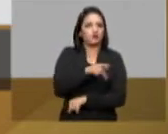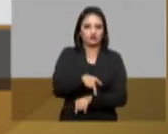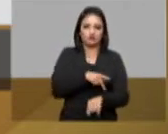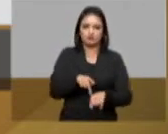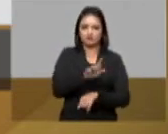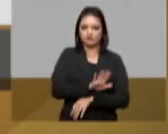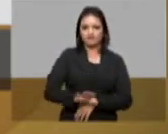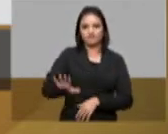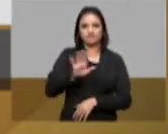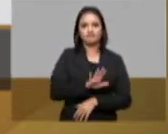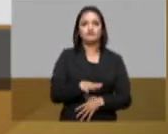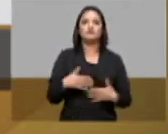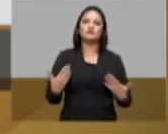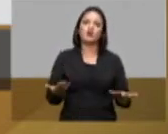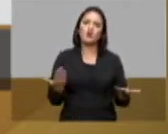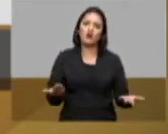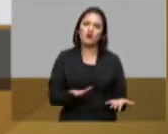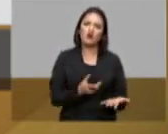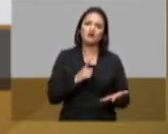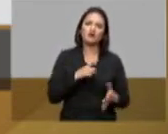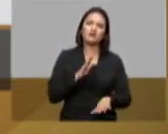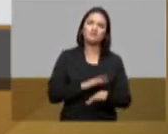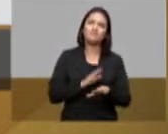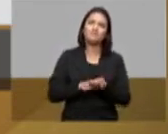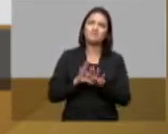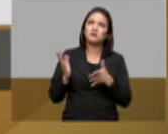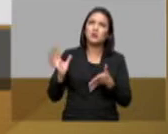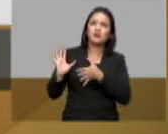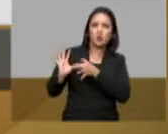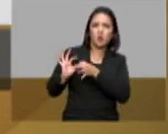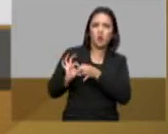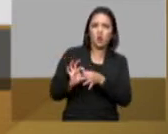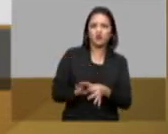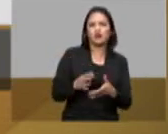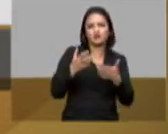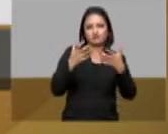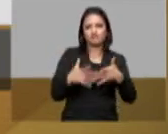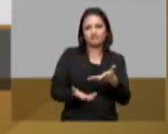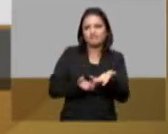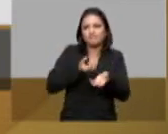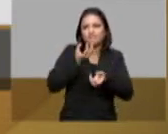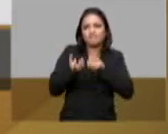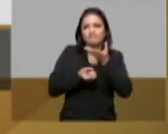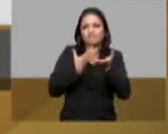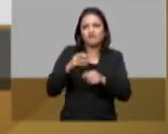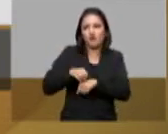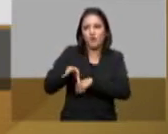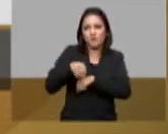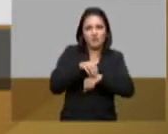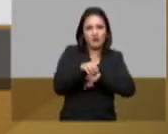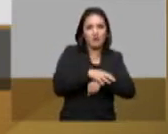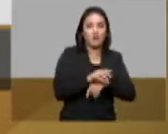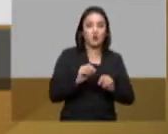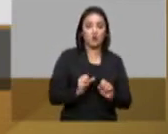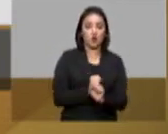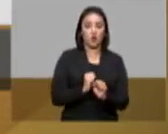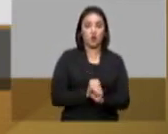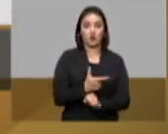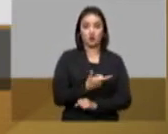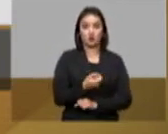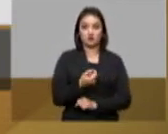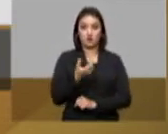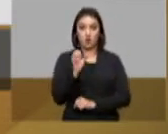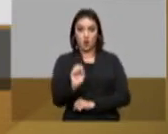nós estamos diante de um contexto, inclusive, para trazer informações a esta colenda corte, no sentido de que, em 2008,